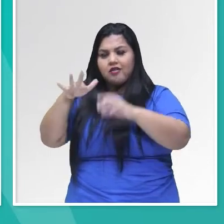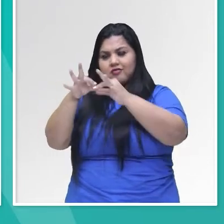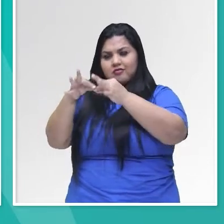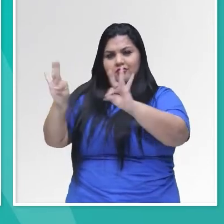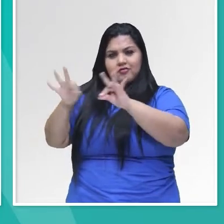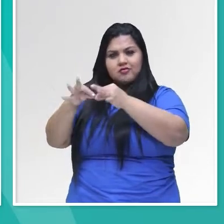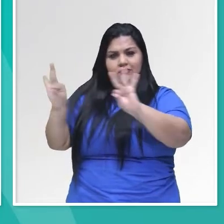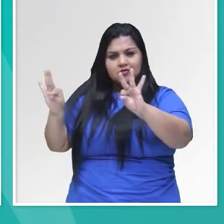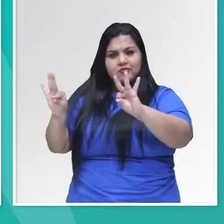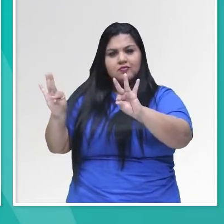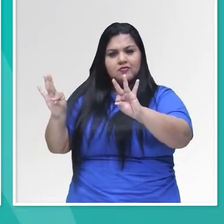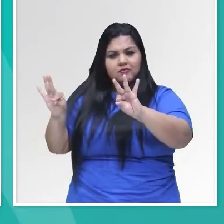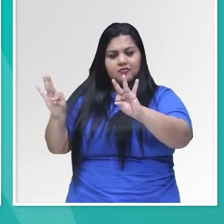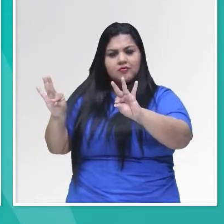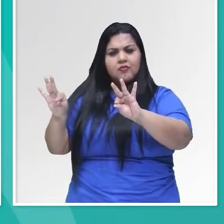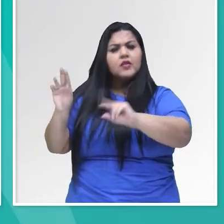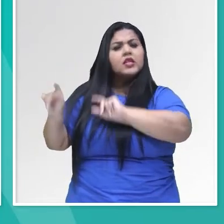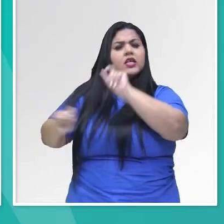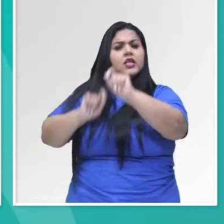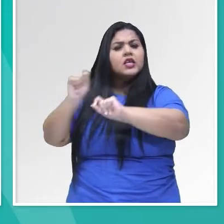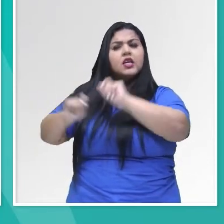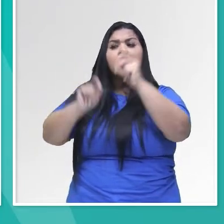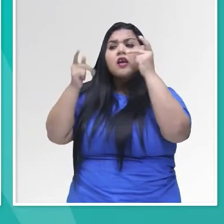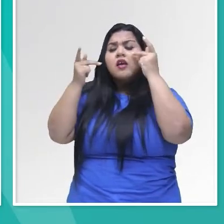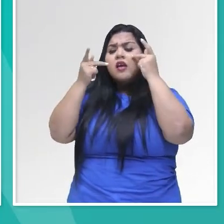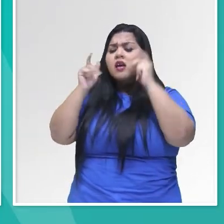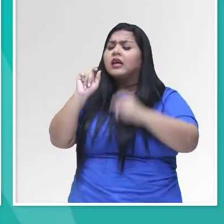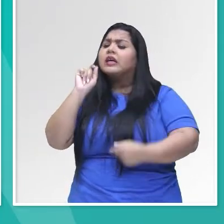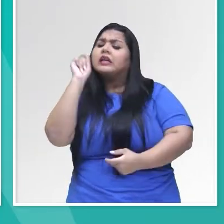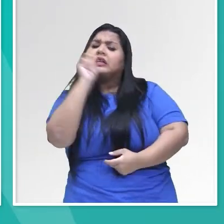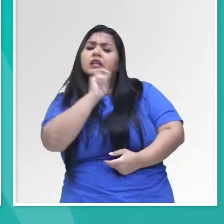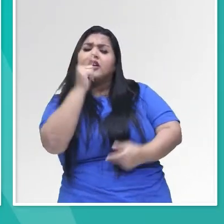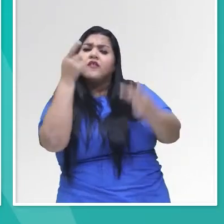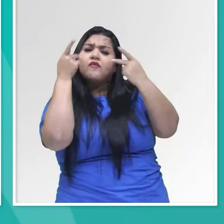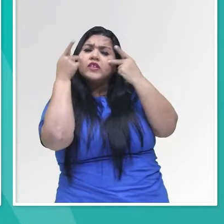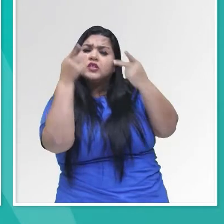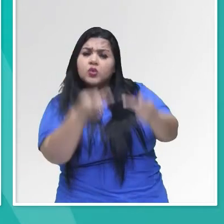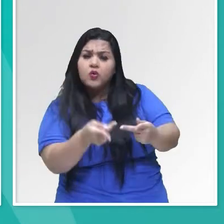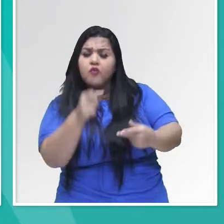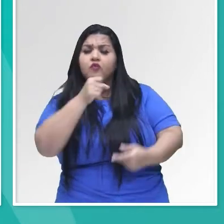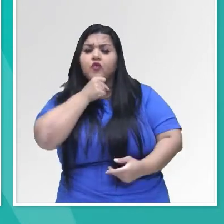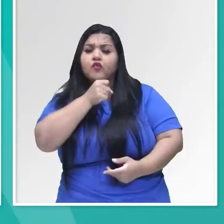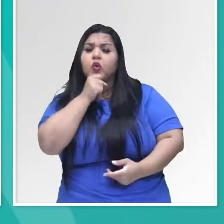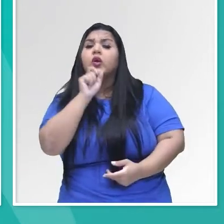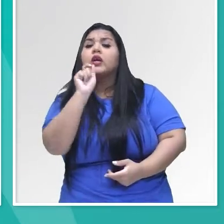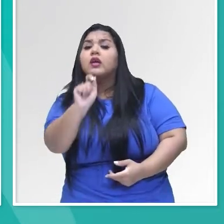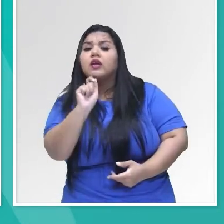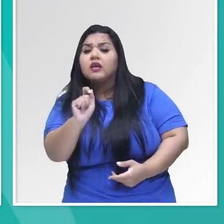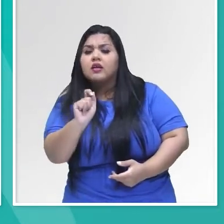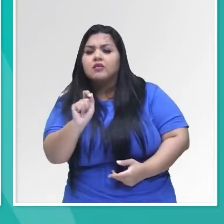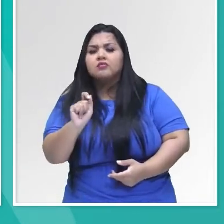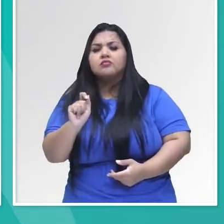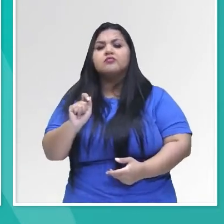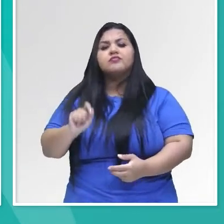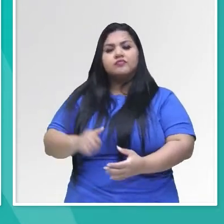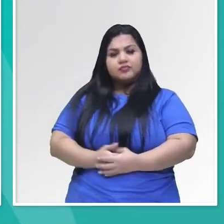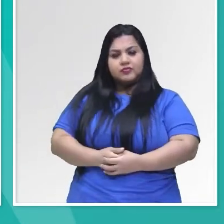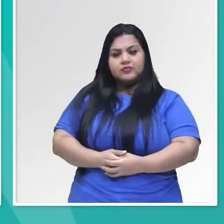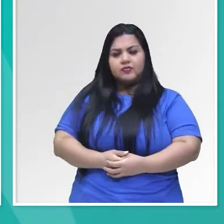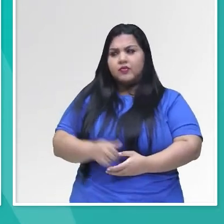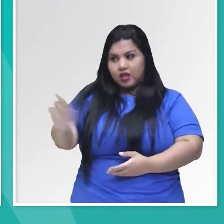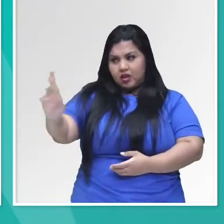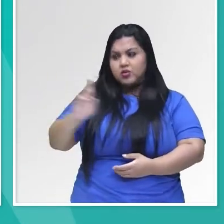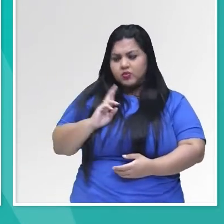sintaxe. Olha só, quem visitou os avós? Eu vou te perguntar agora, quem visitou os avós? Me